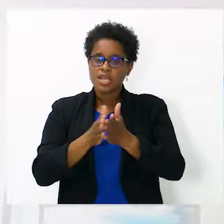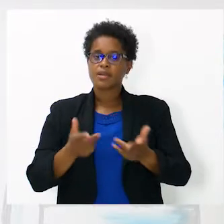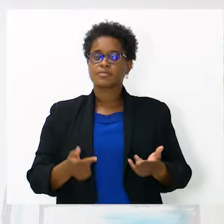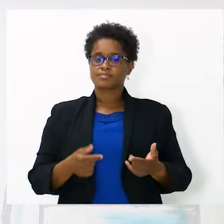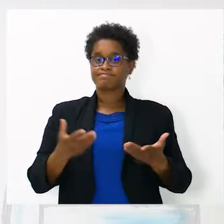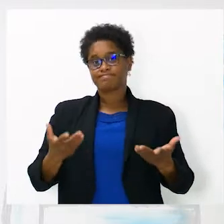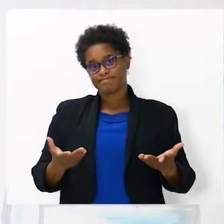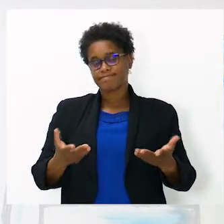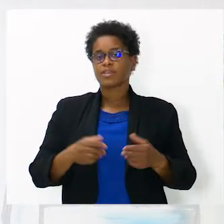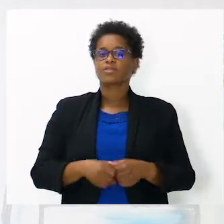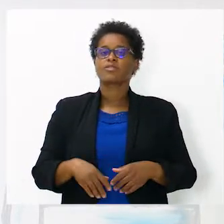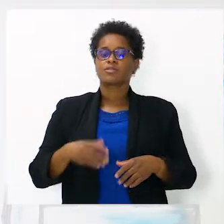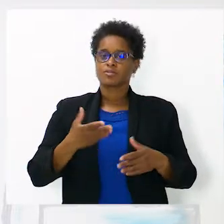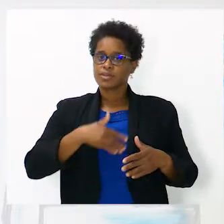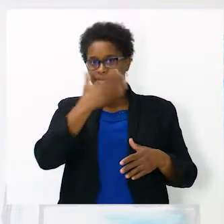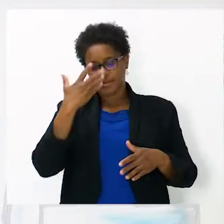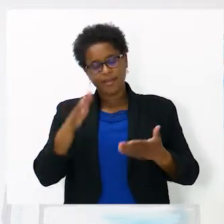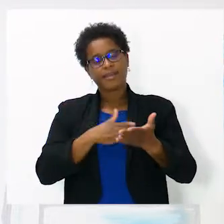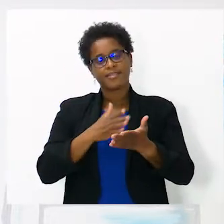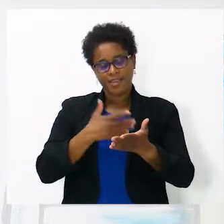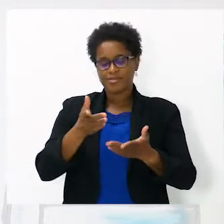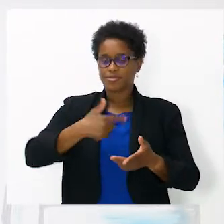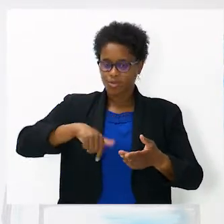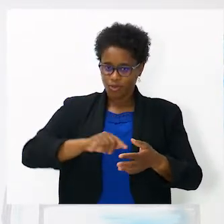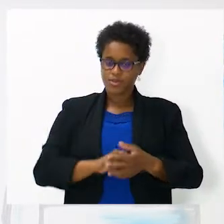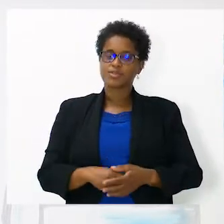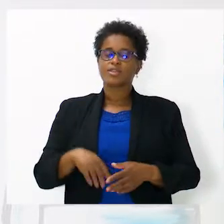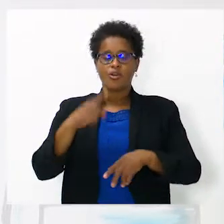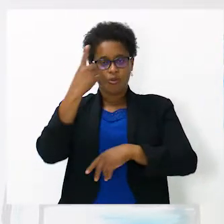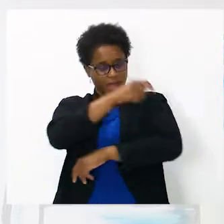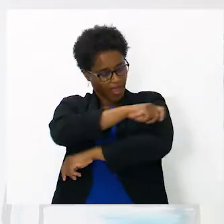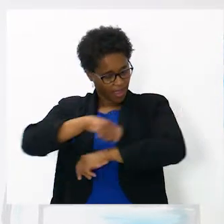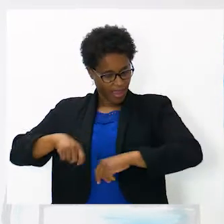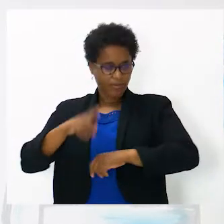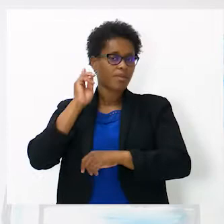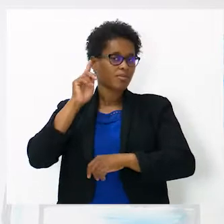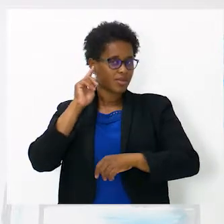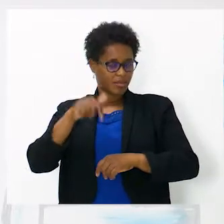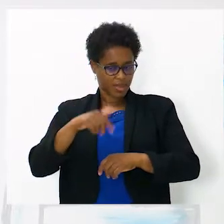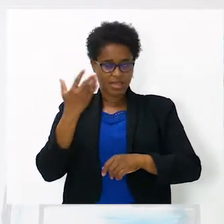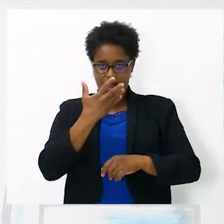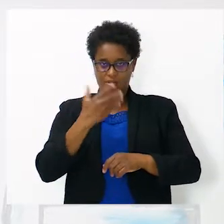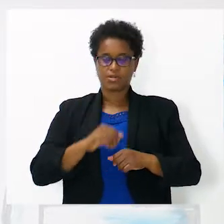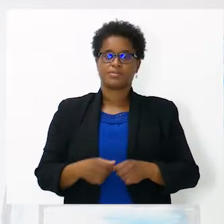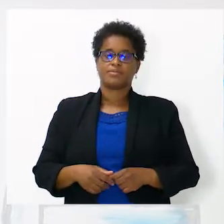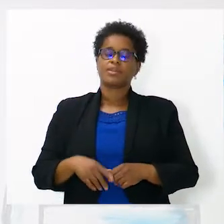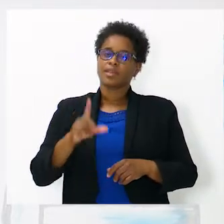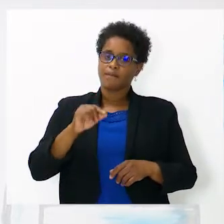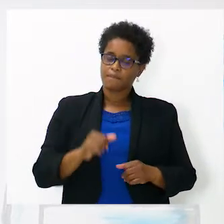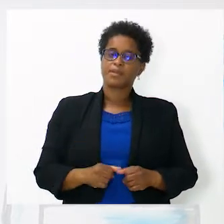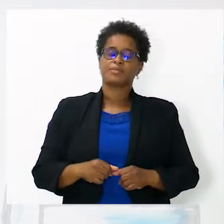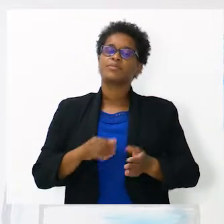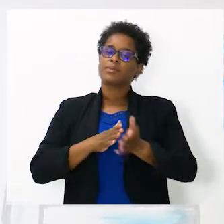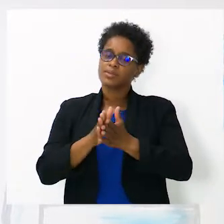como diário, o nosso caderno, uma régua, que é importante para essa aula.